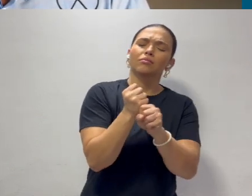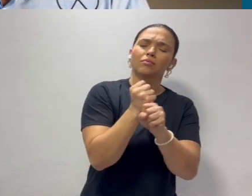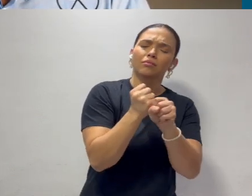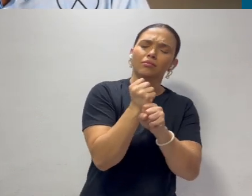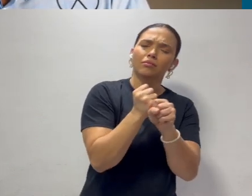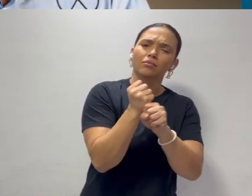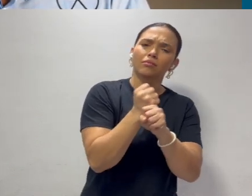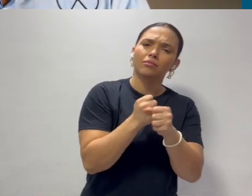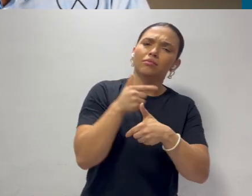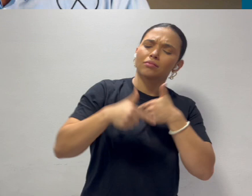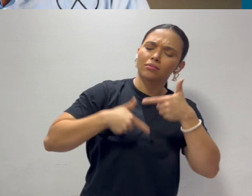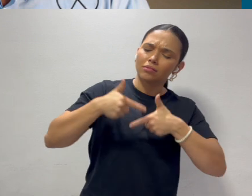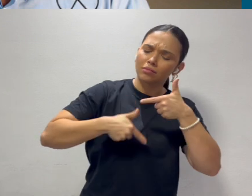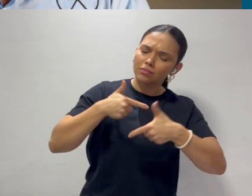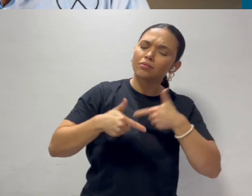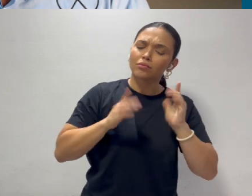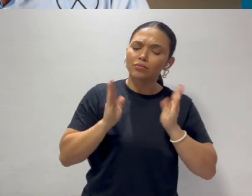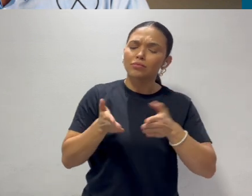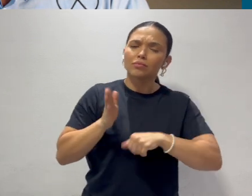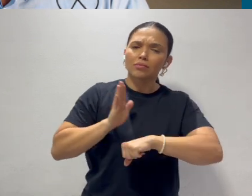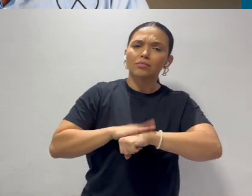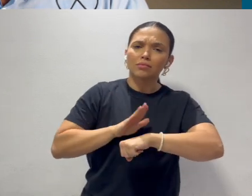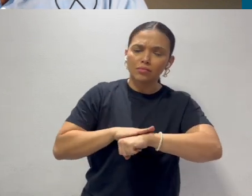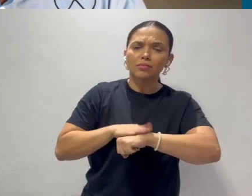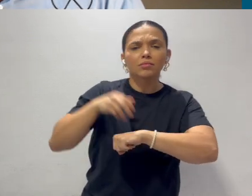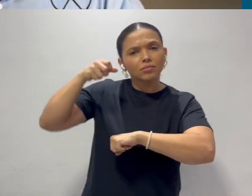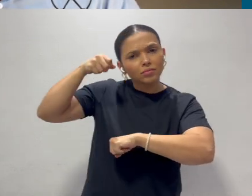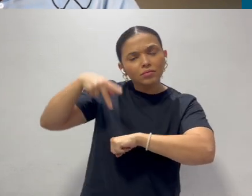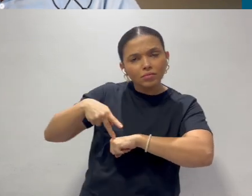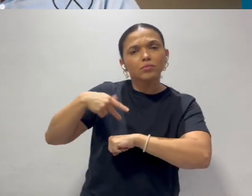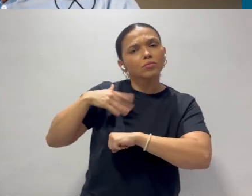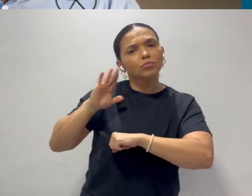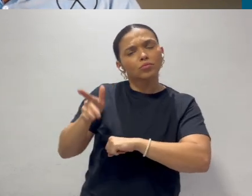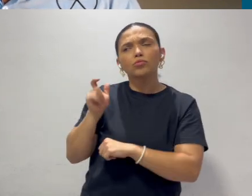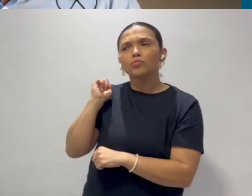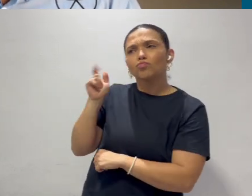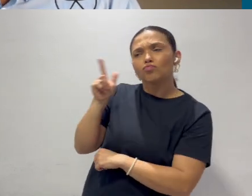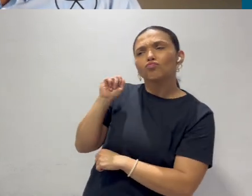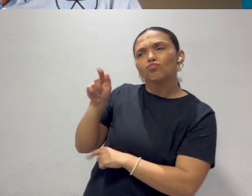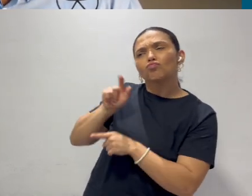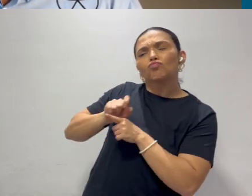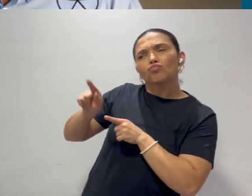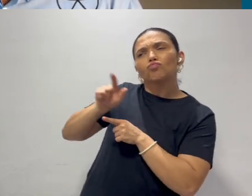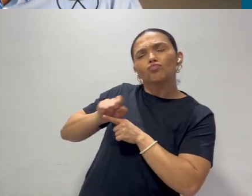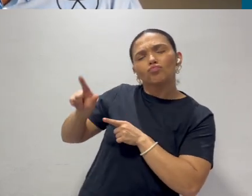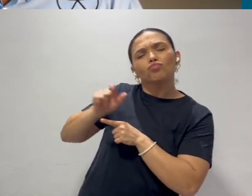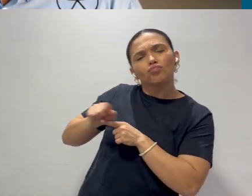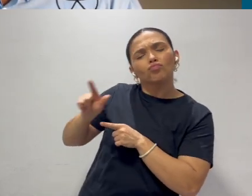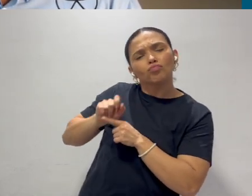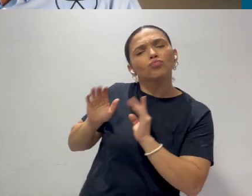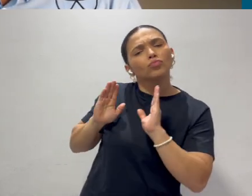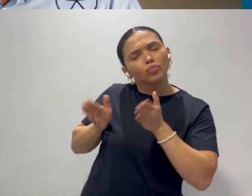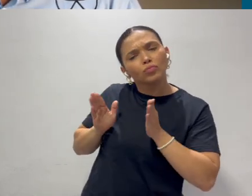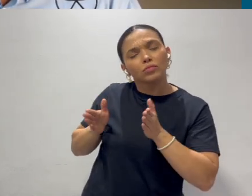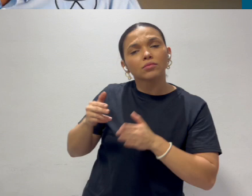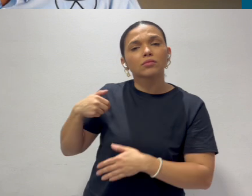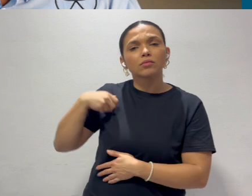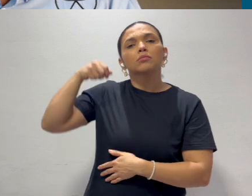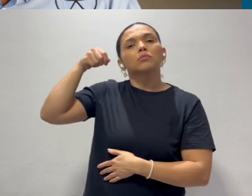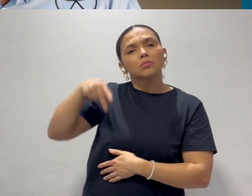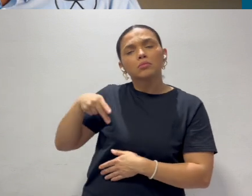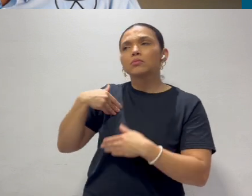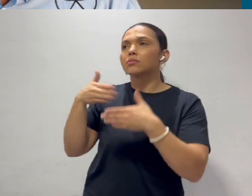34 anos que eu já tenho tempo de aposentar de contribuição. E eu solicitei a